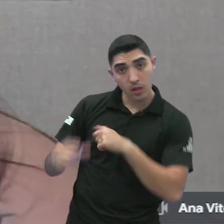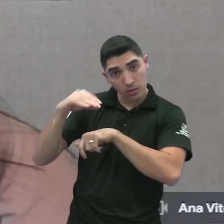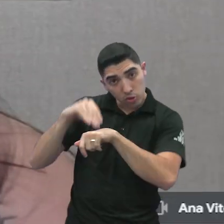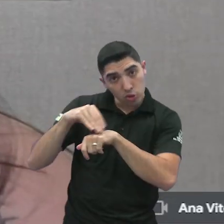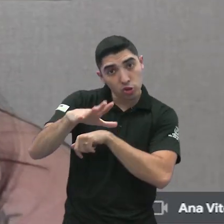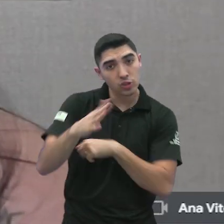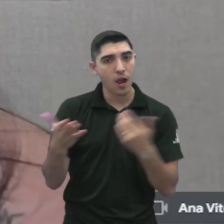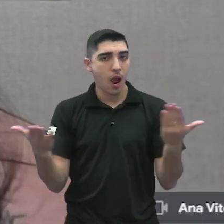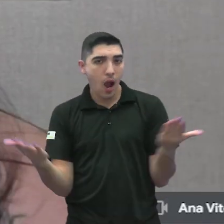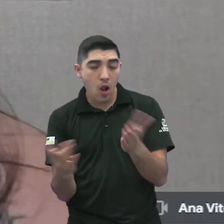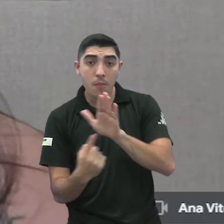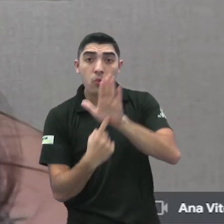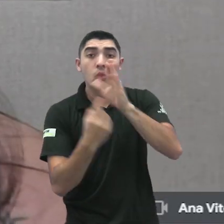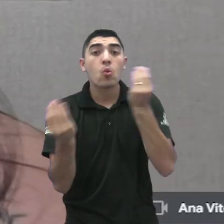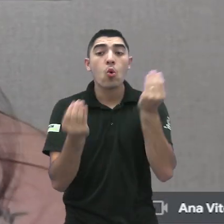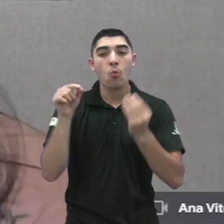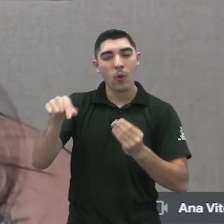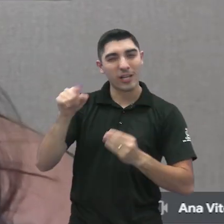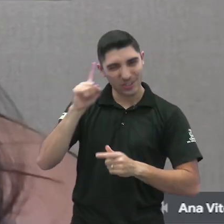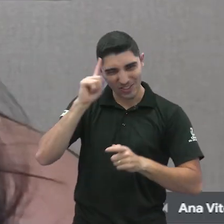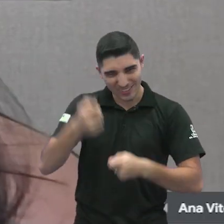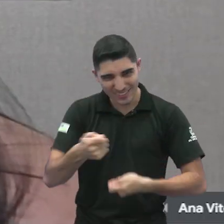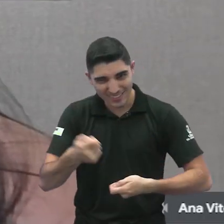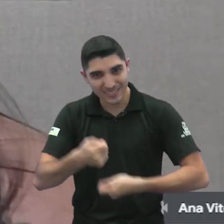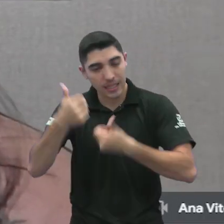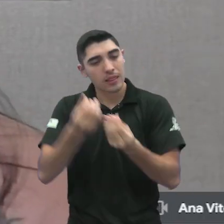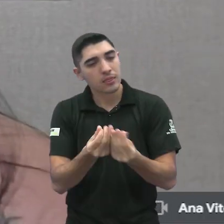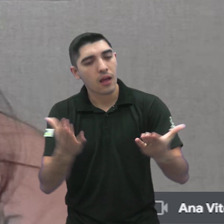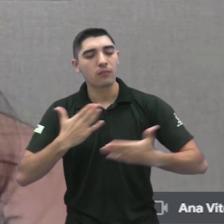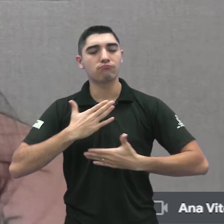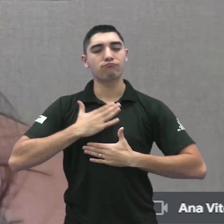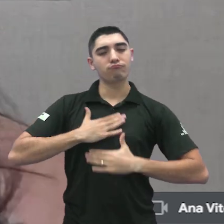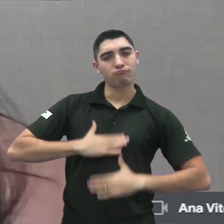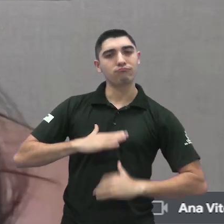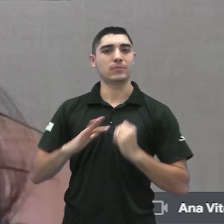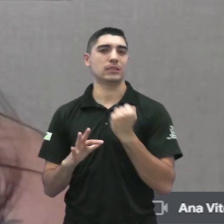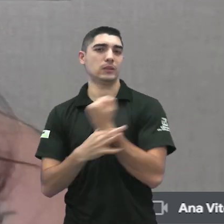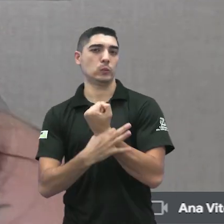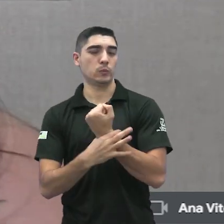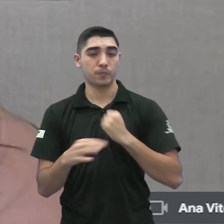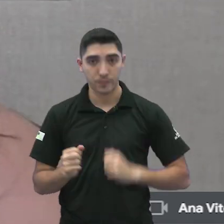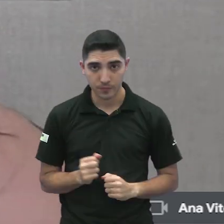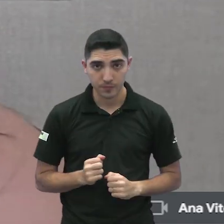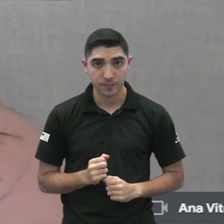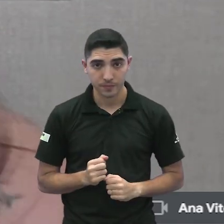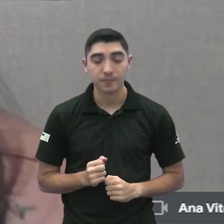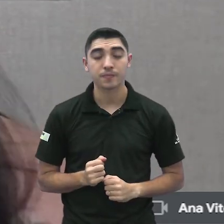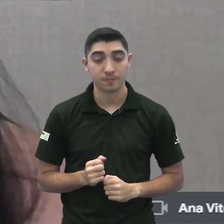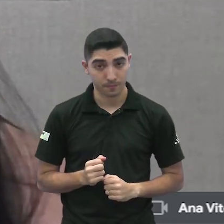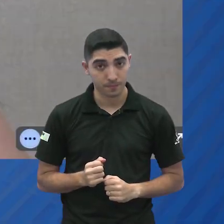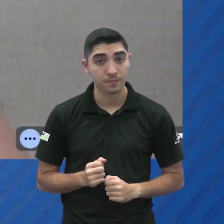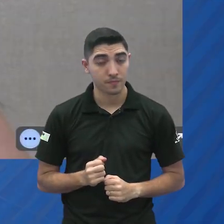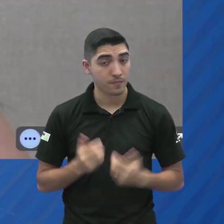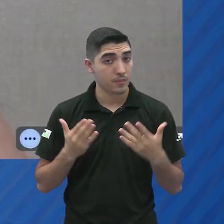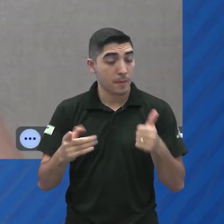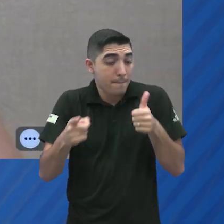dá algumas dicas do que pode ser feito para tornar a celebração mais tranquila e segura para